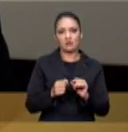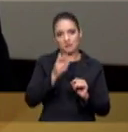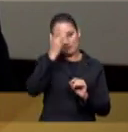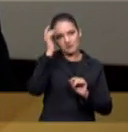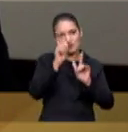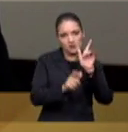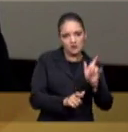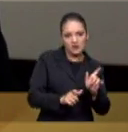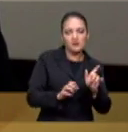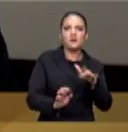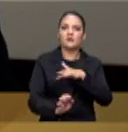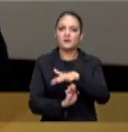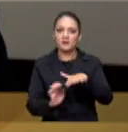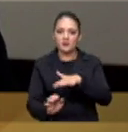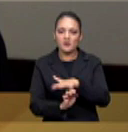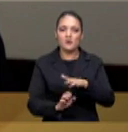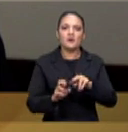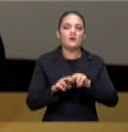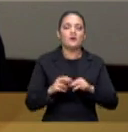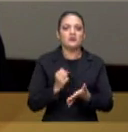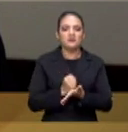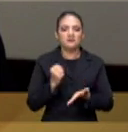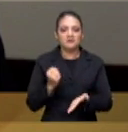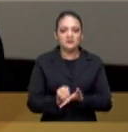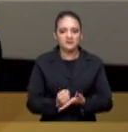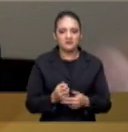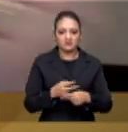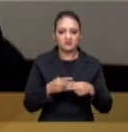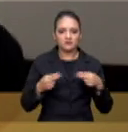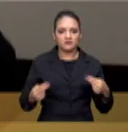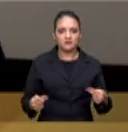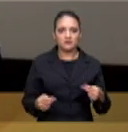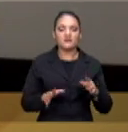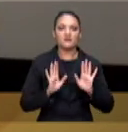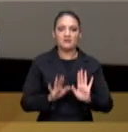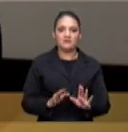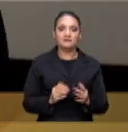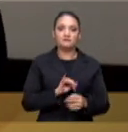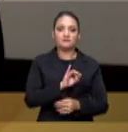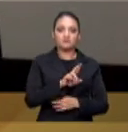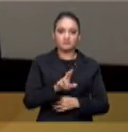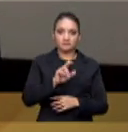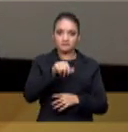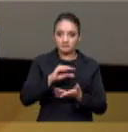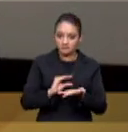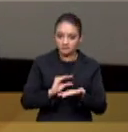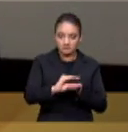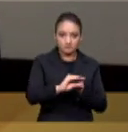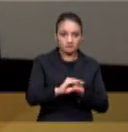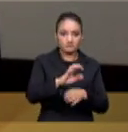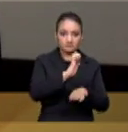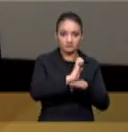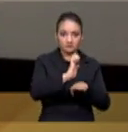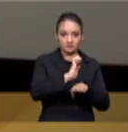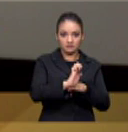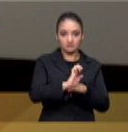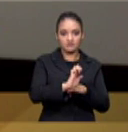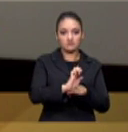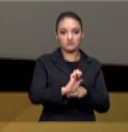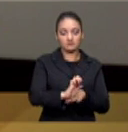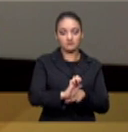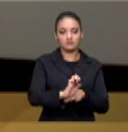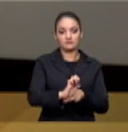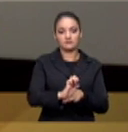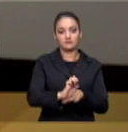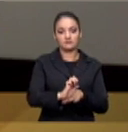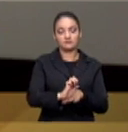e jurídicas decorrentes de contrato de fornecimento de bens e serviços, pertenciam também aos estados, né, no caso aqui